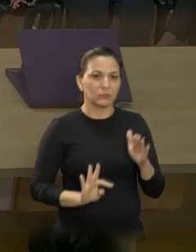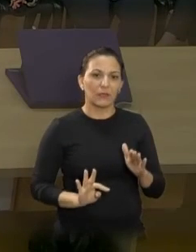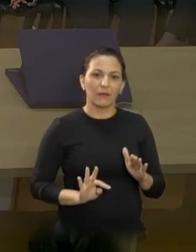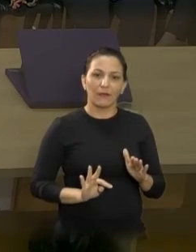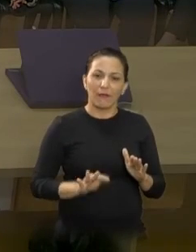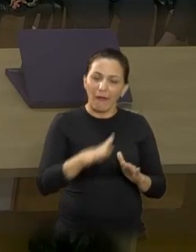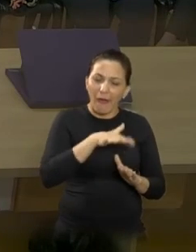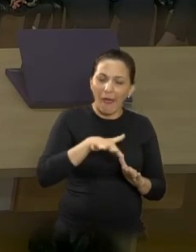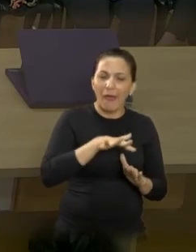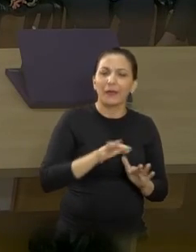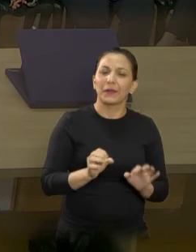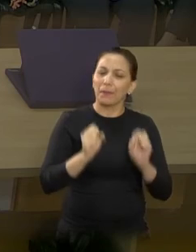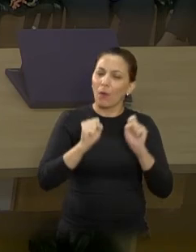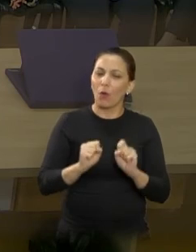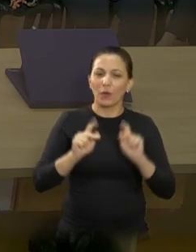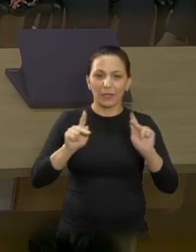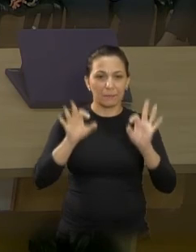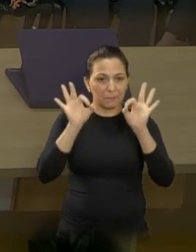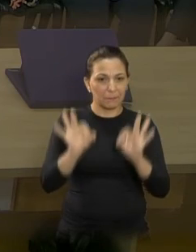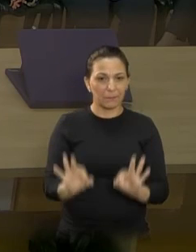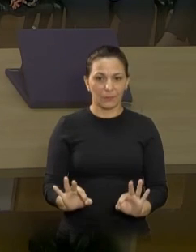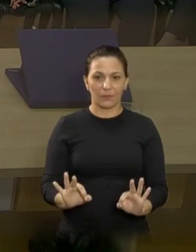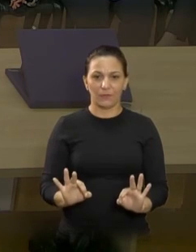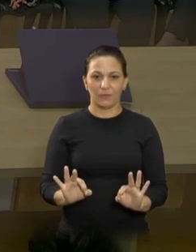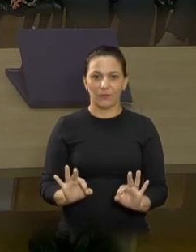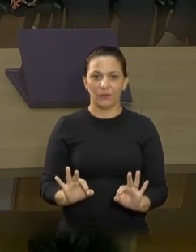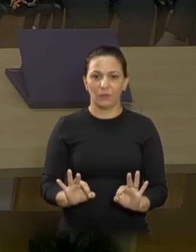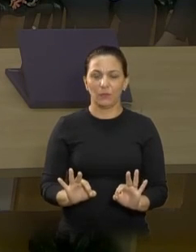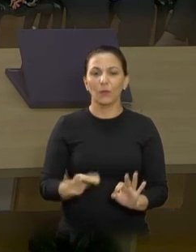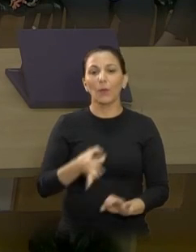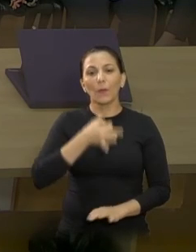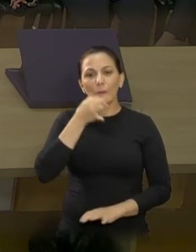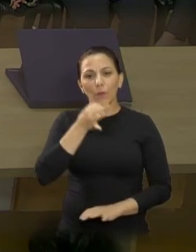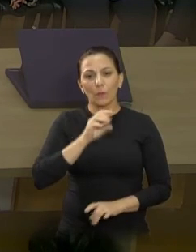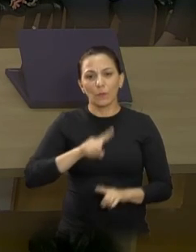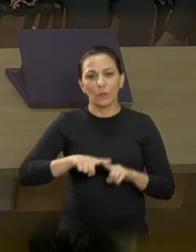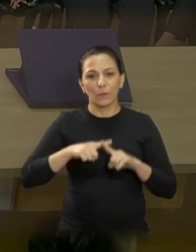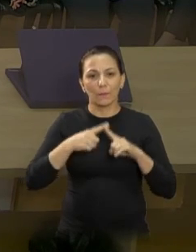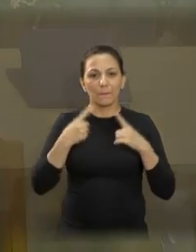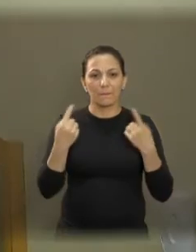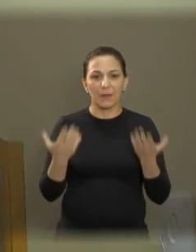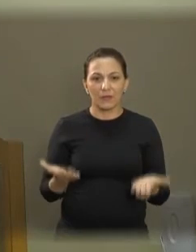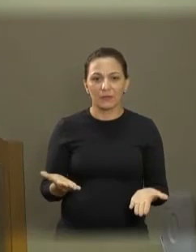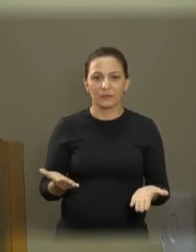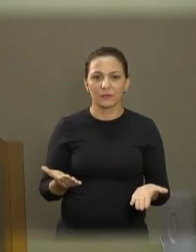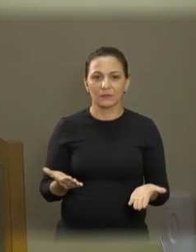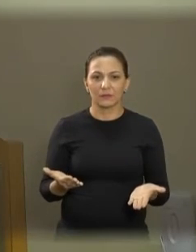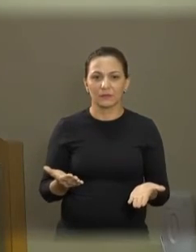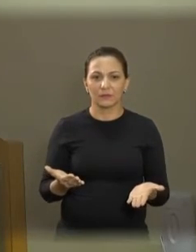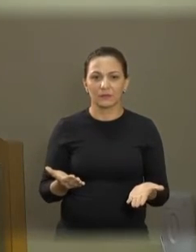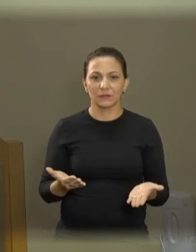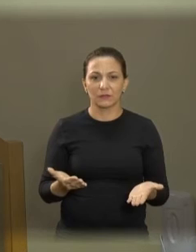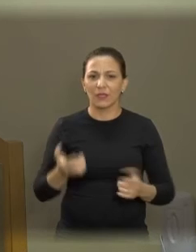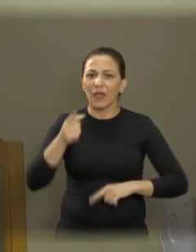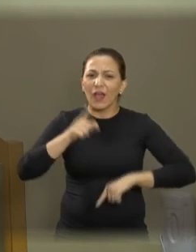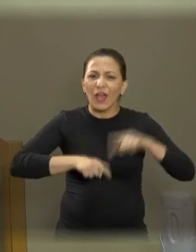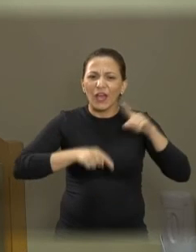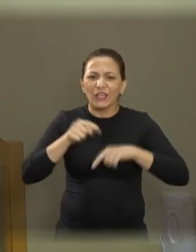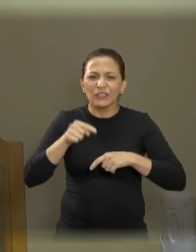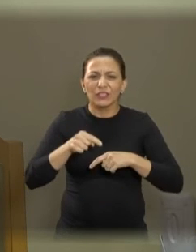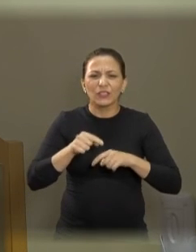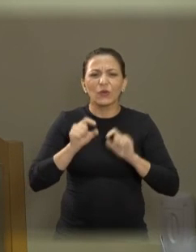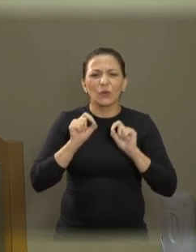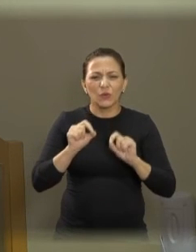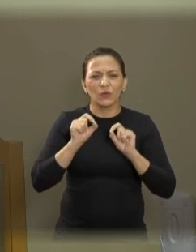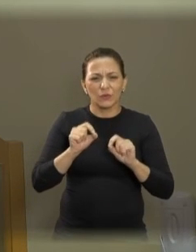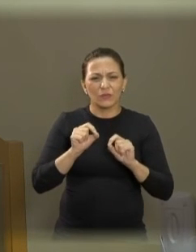está tudo certo com a parte técnica, né? A proposta. Só que vocês vão ver a atividade antimicrobiana